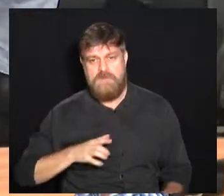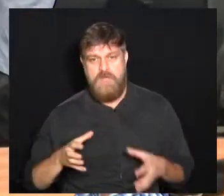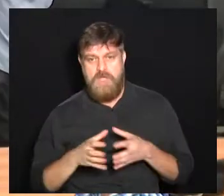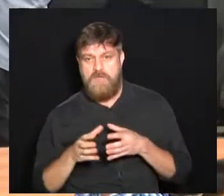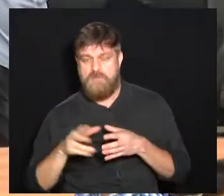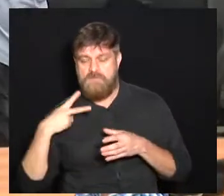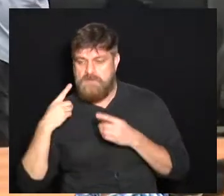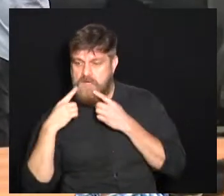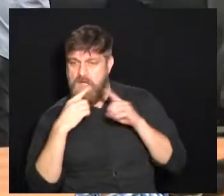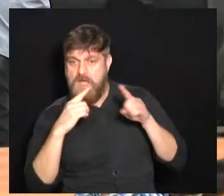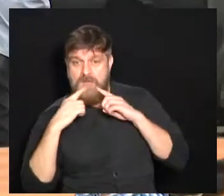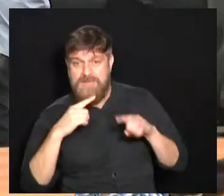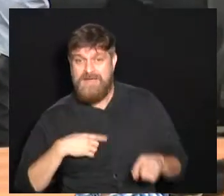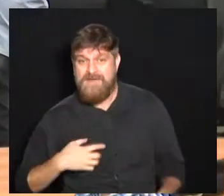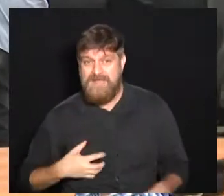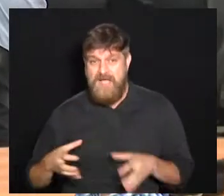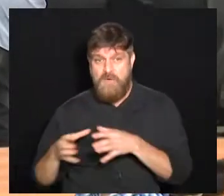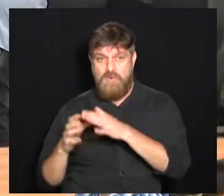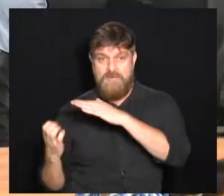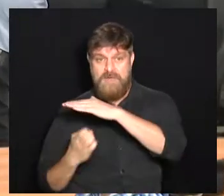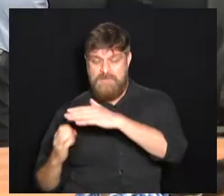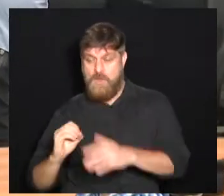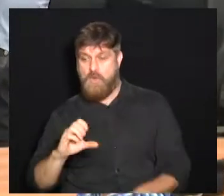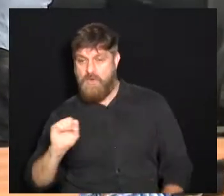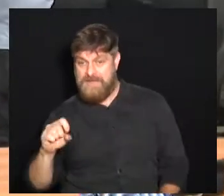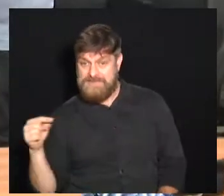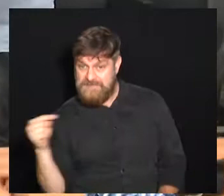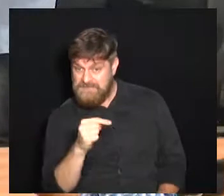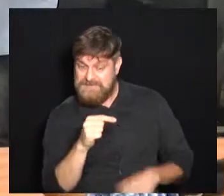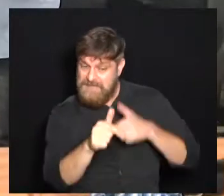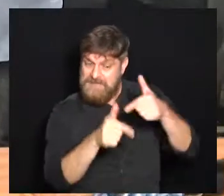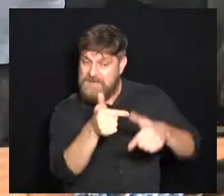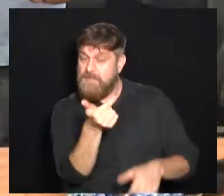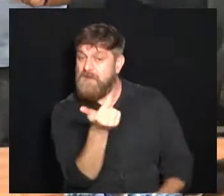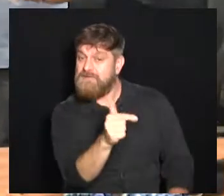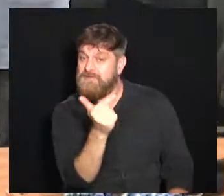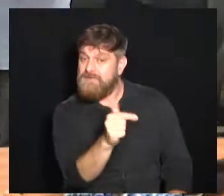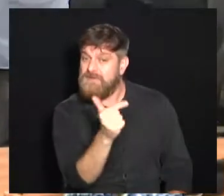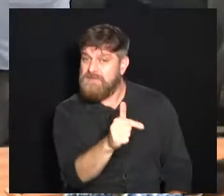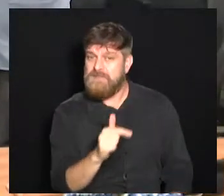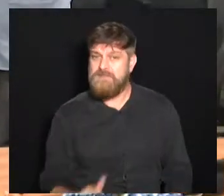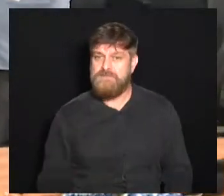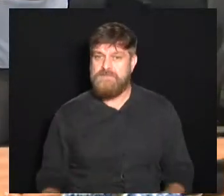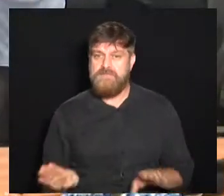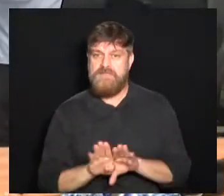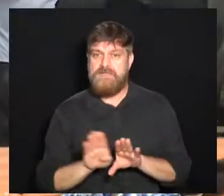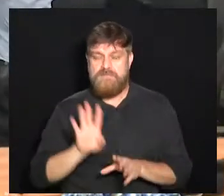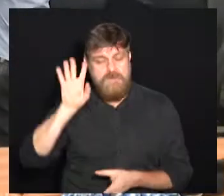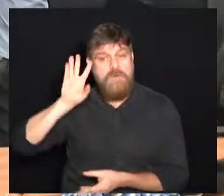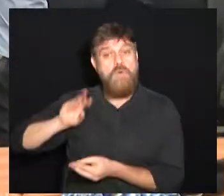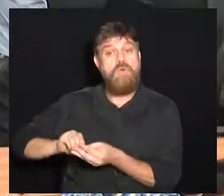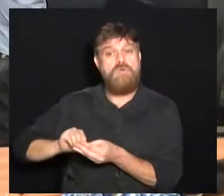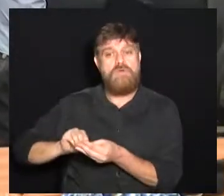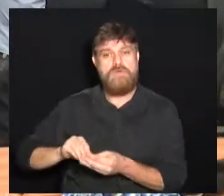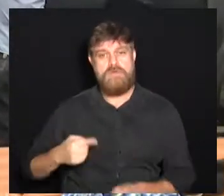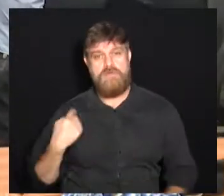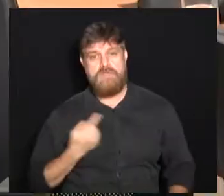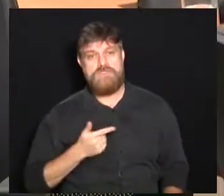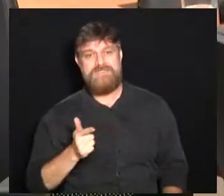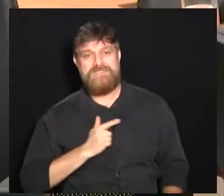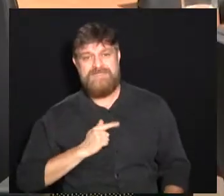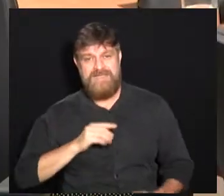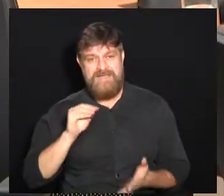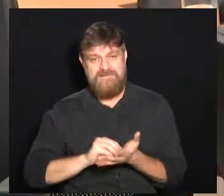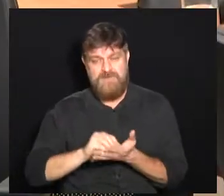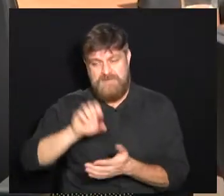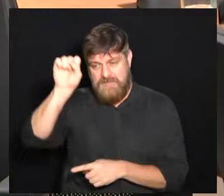oposição. Só que se não fossem as OS, vocês não estariam empregados. E só a segunda coisa, para terminar. Nós temos um déficit na